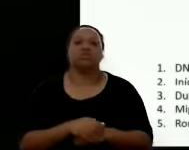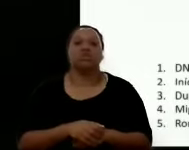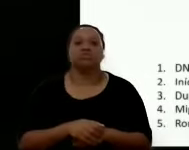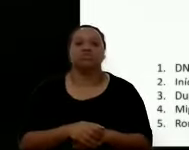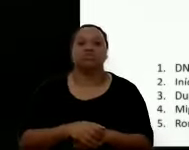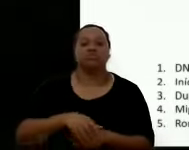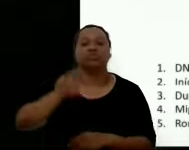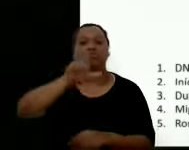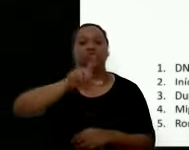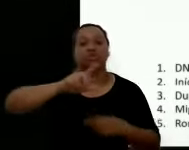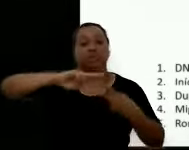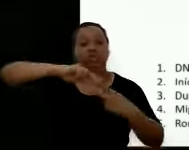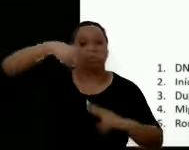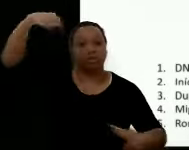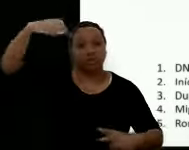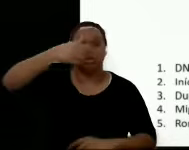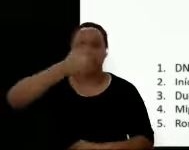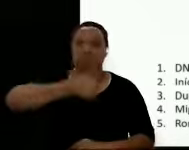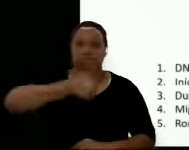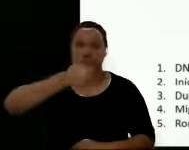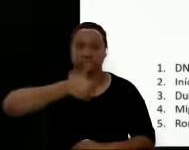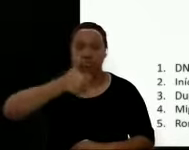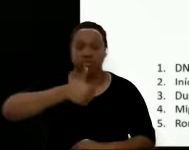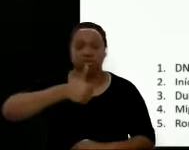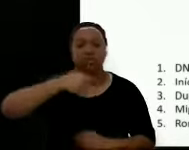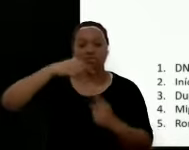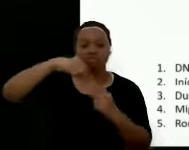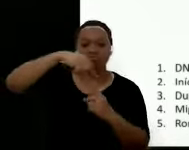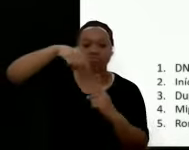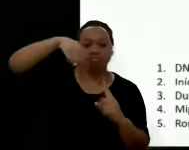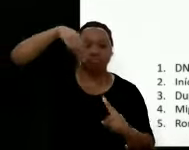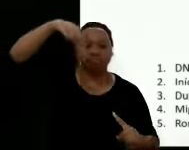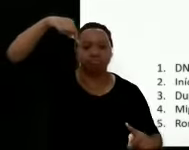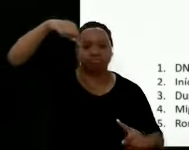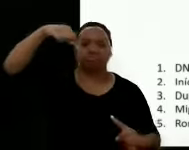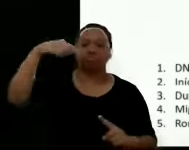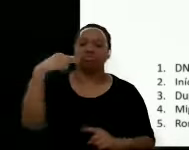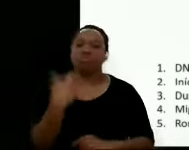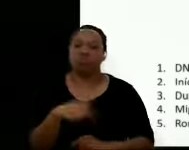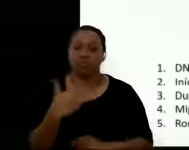mitose. Prófase. 1. DNA